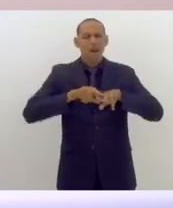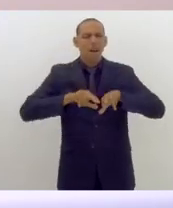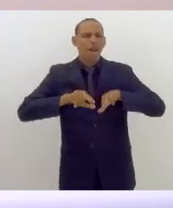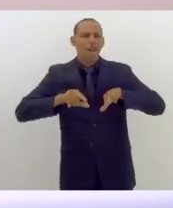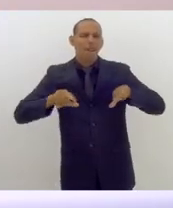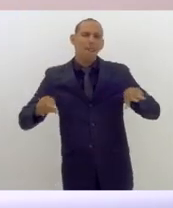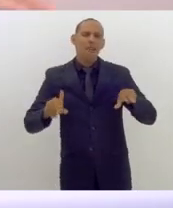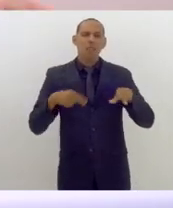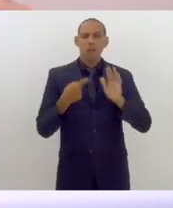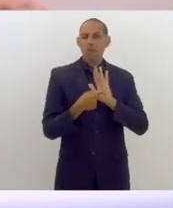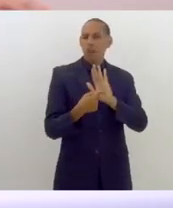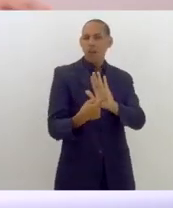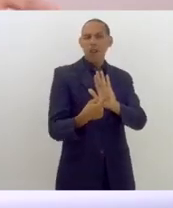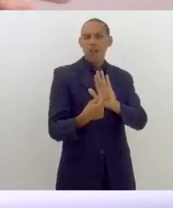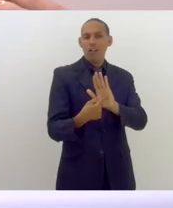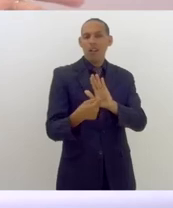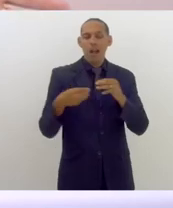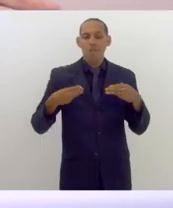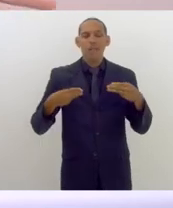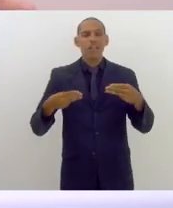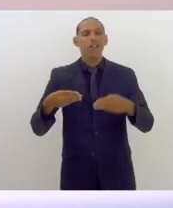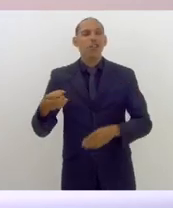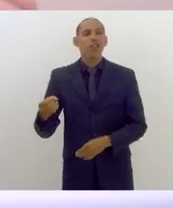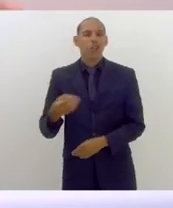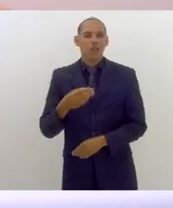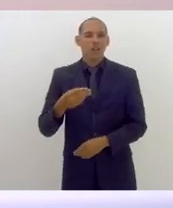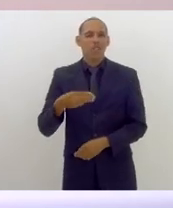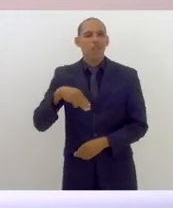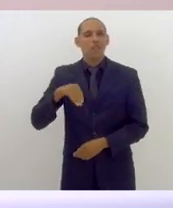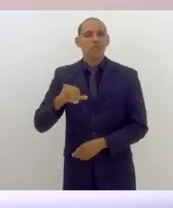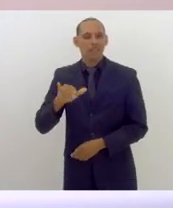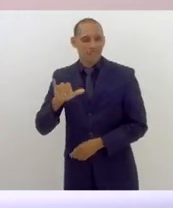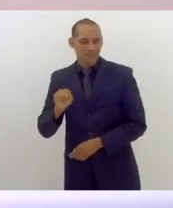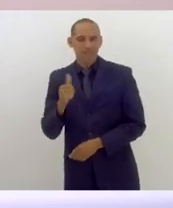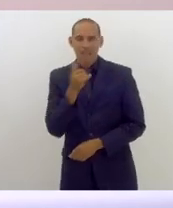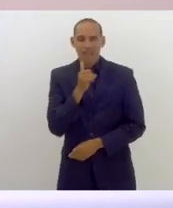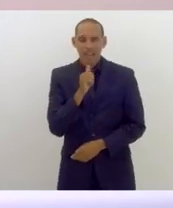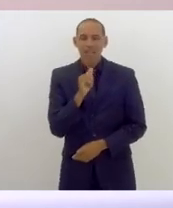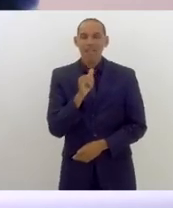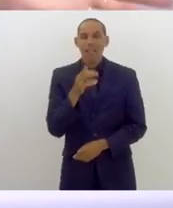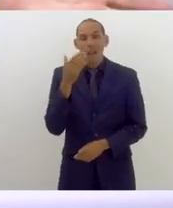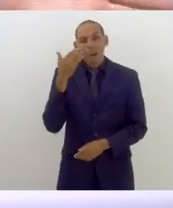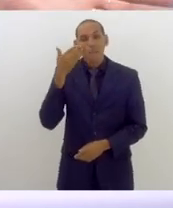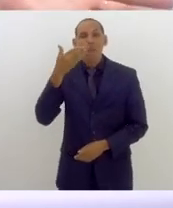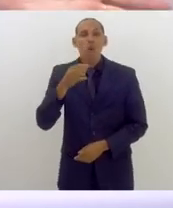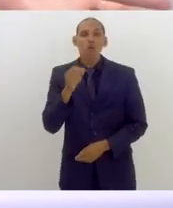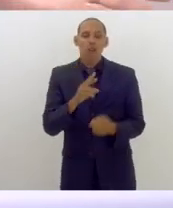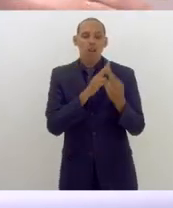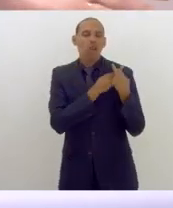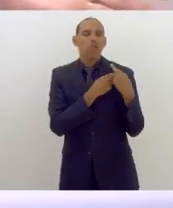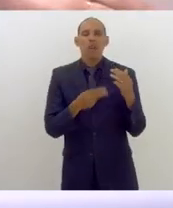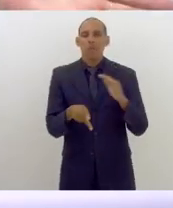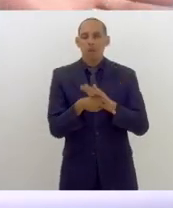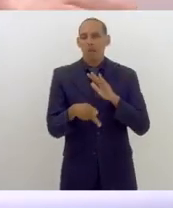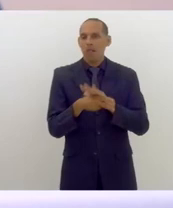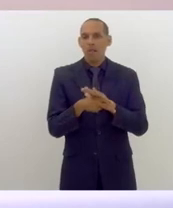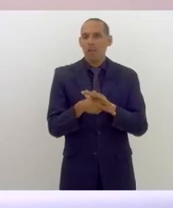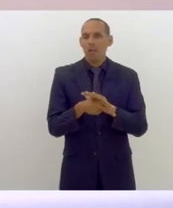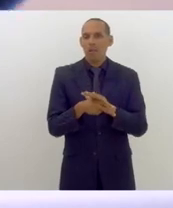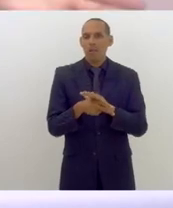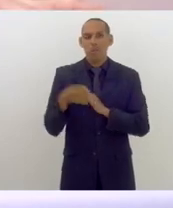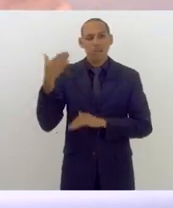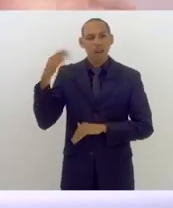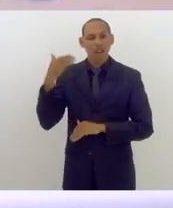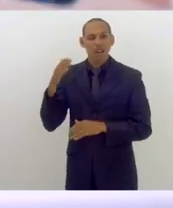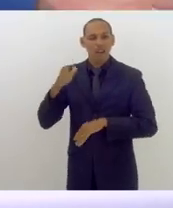mostrar isso ao novo Ministro de Minas e energia e mostrar o grau de responsabilidade do que que houve